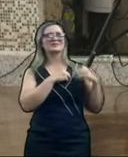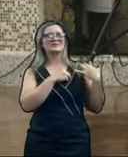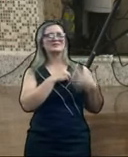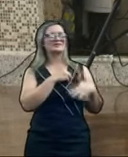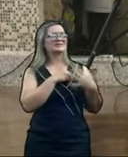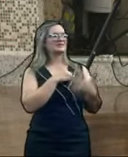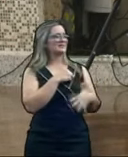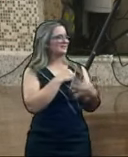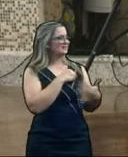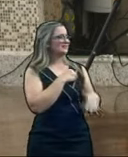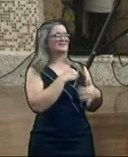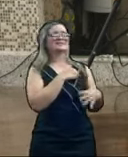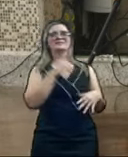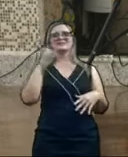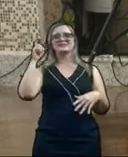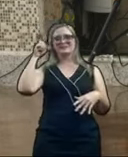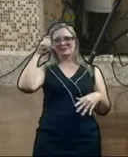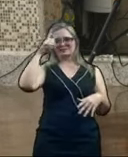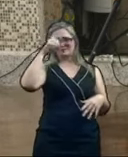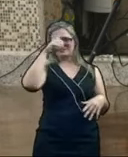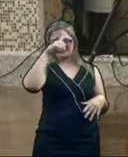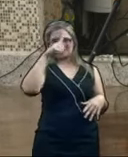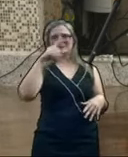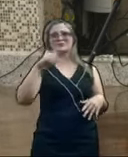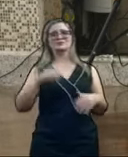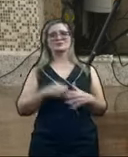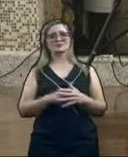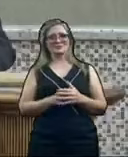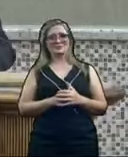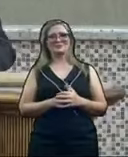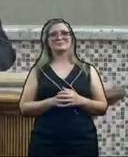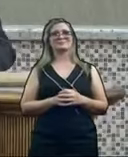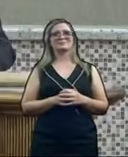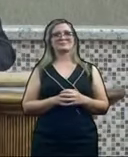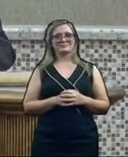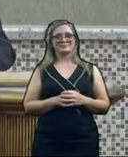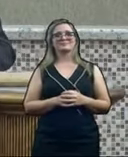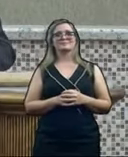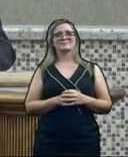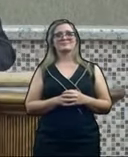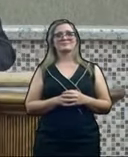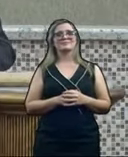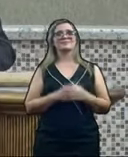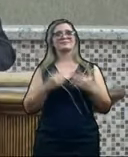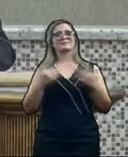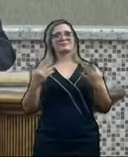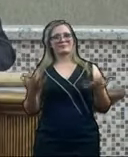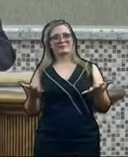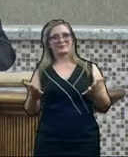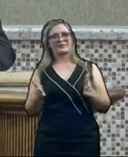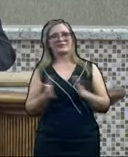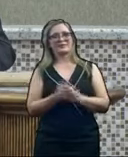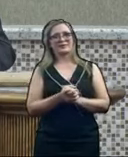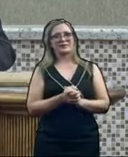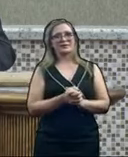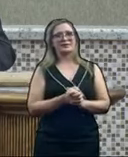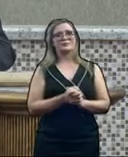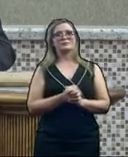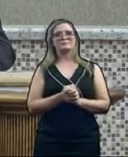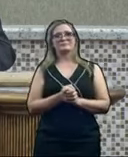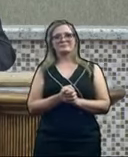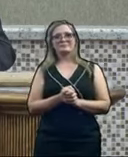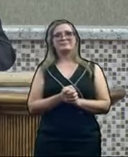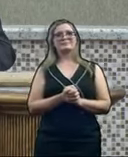e não é fácil e chega diante do juiz a testemunha tem que dizer a verdade somente a verdade